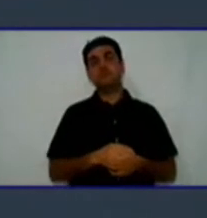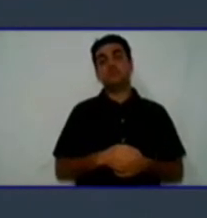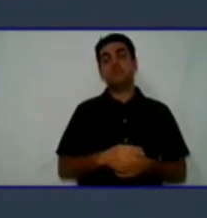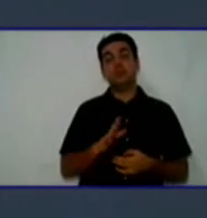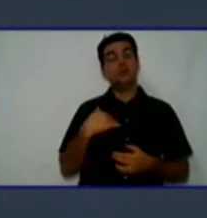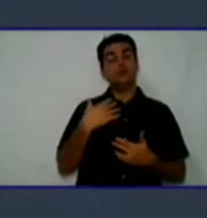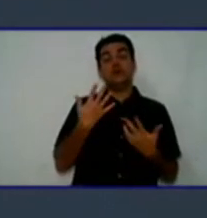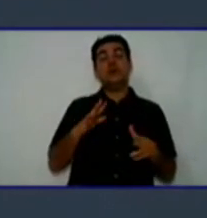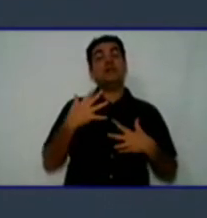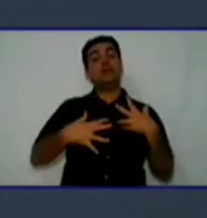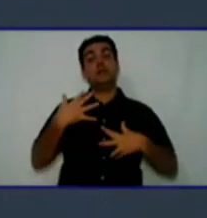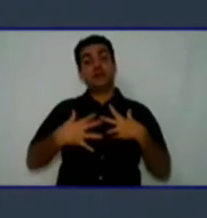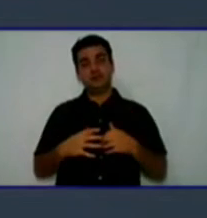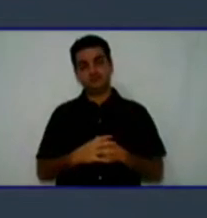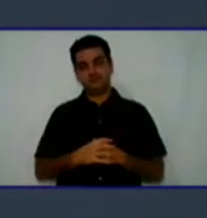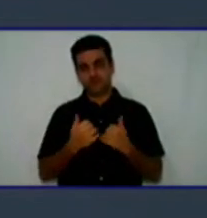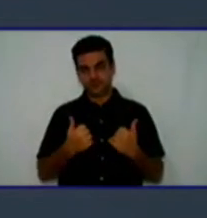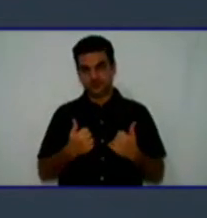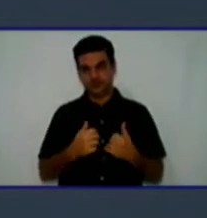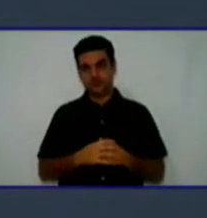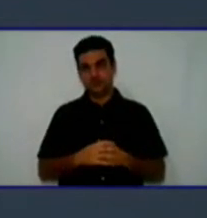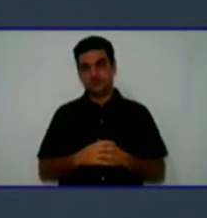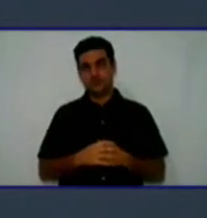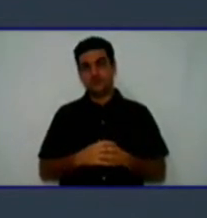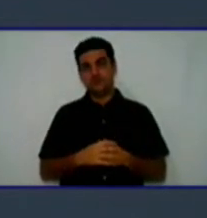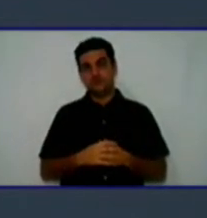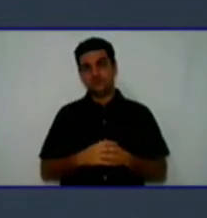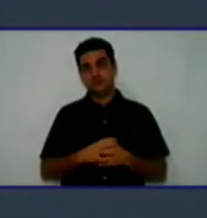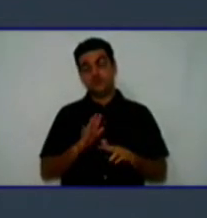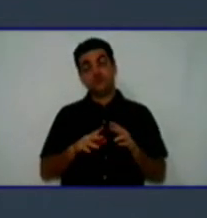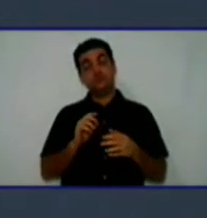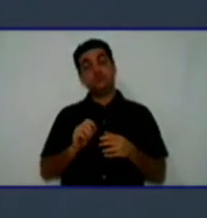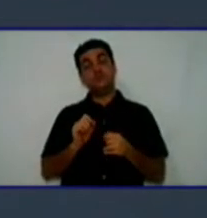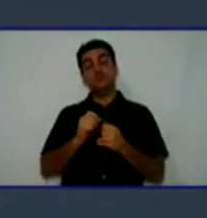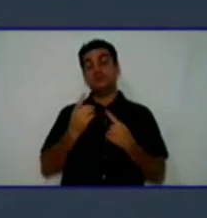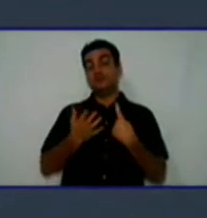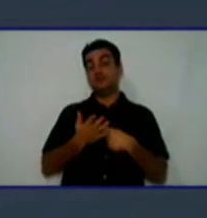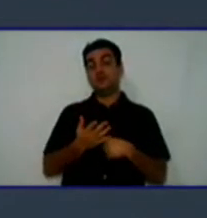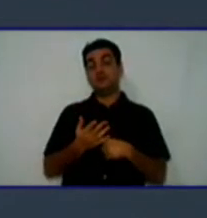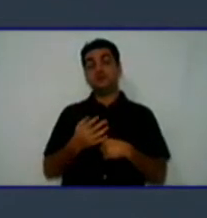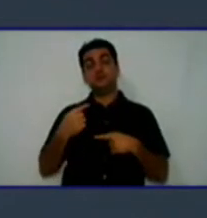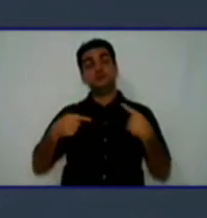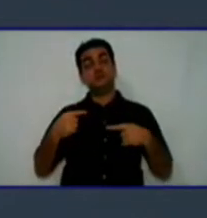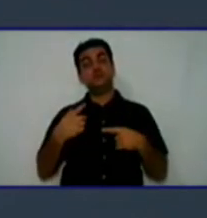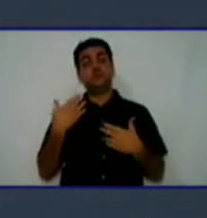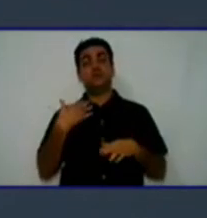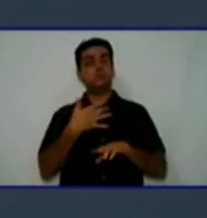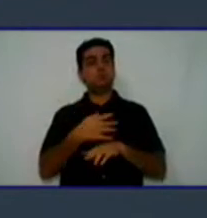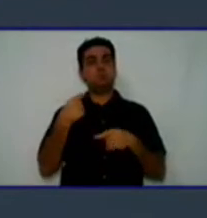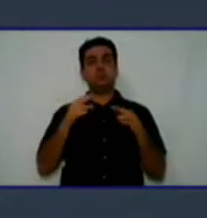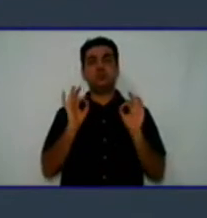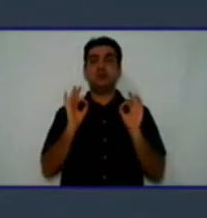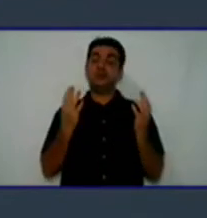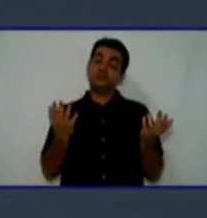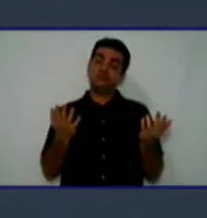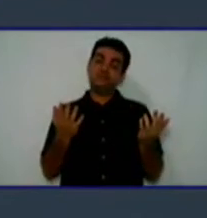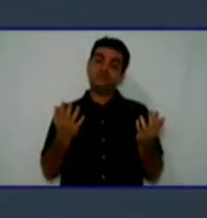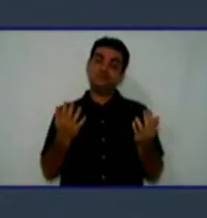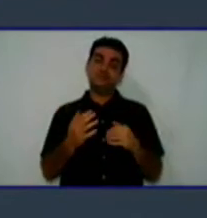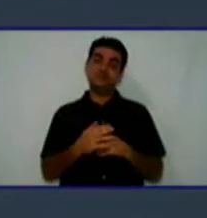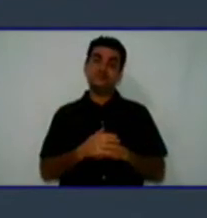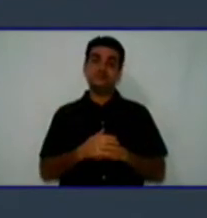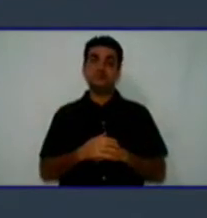De ficar depois relator de redator, eventualmente, né, de um debate do qual não terei participado in